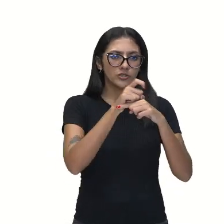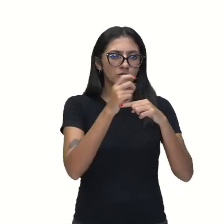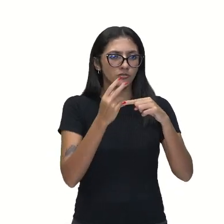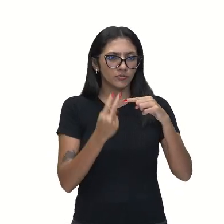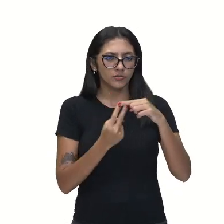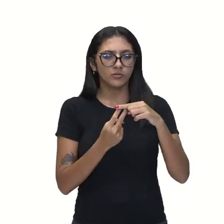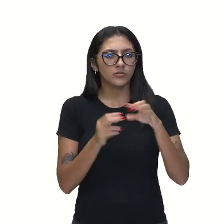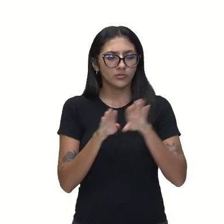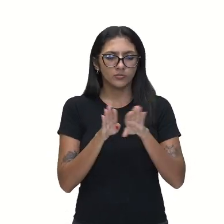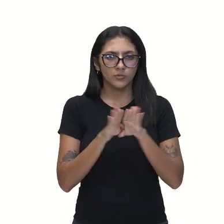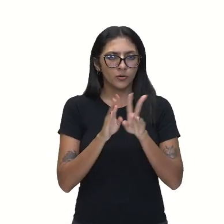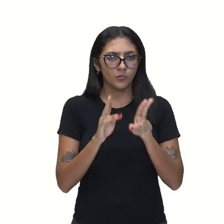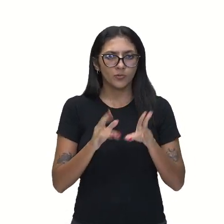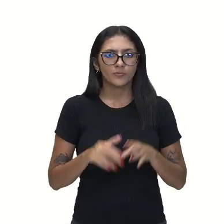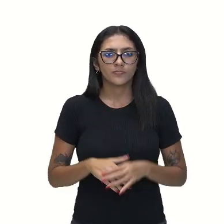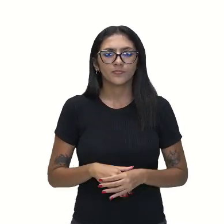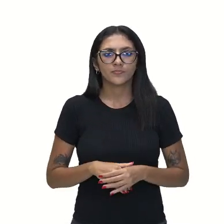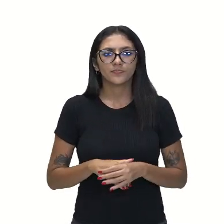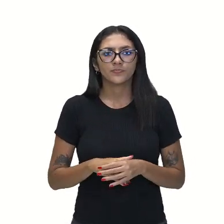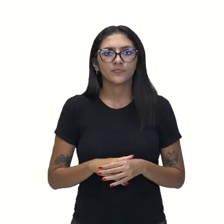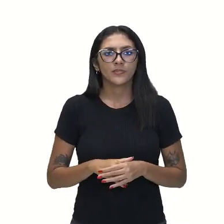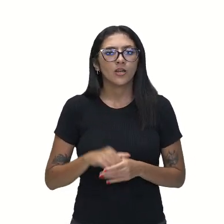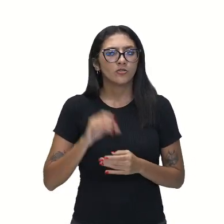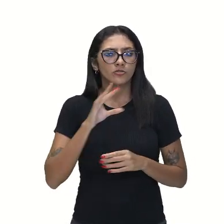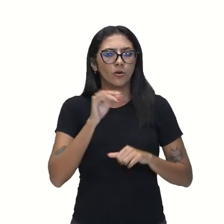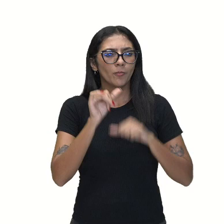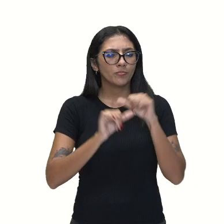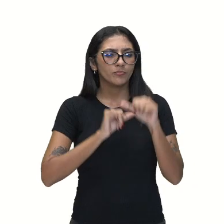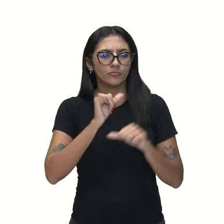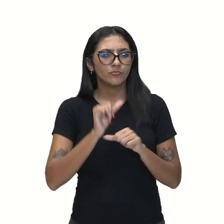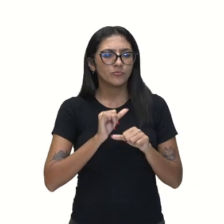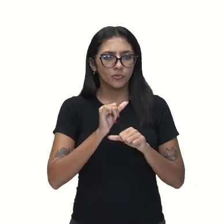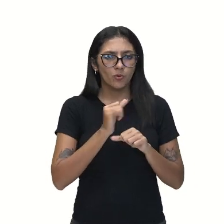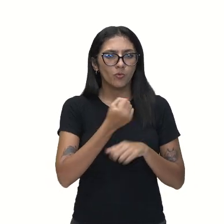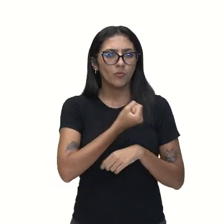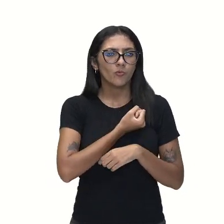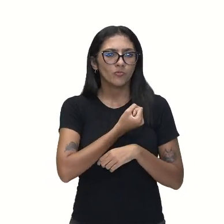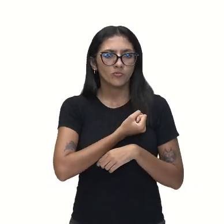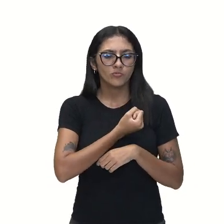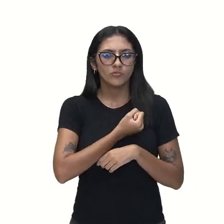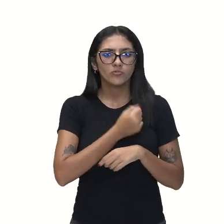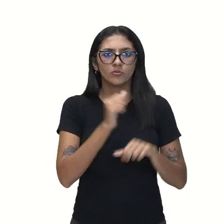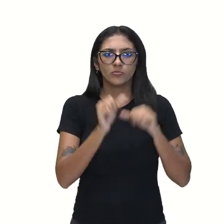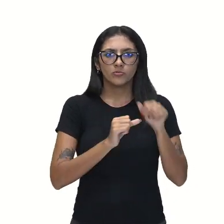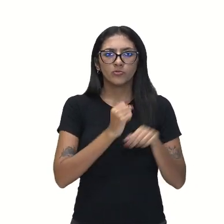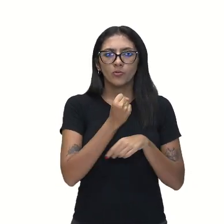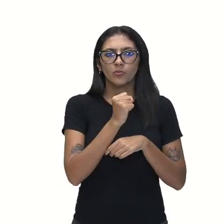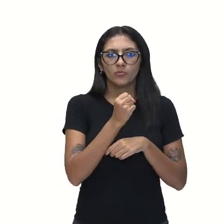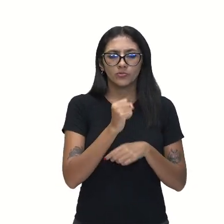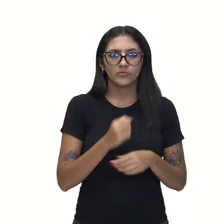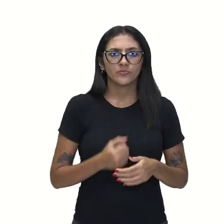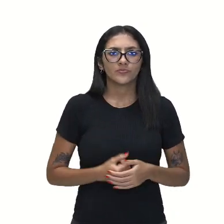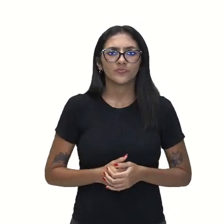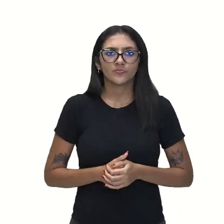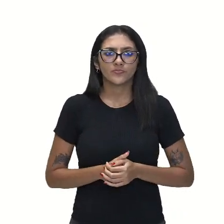sobre 2. A única mudança que foi feita foi só aqui na... A gente transformou o 8 em 2 elevado a